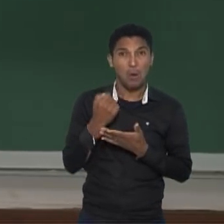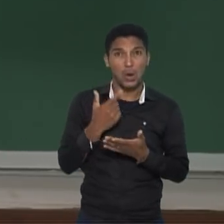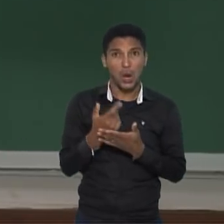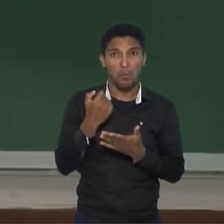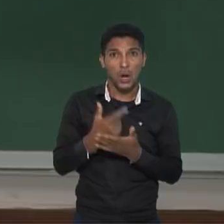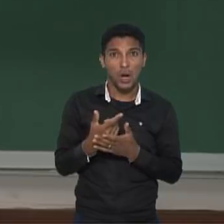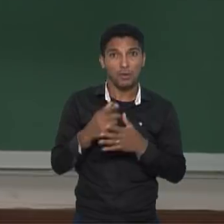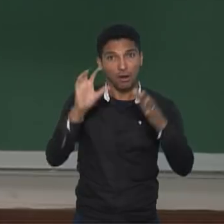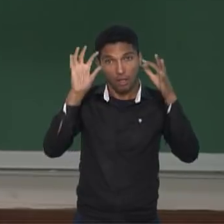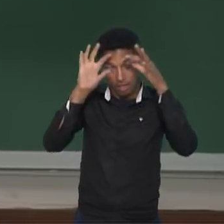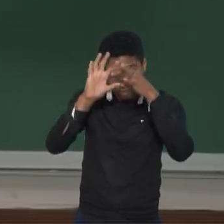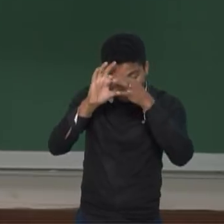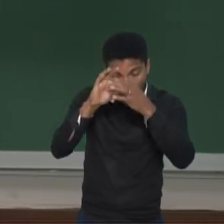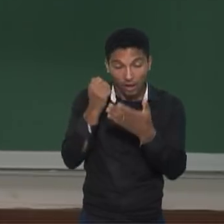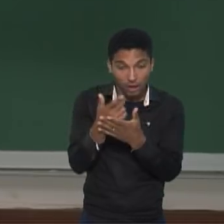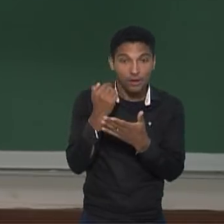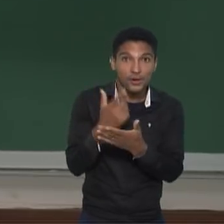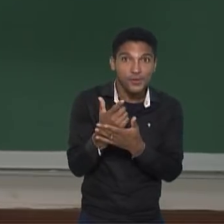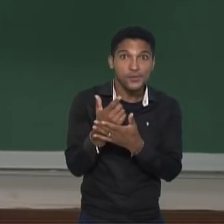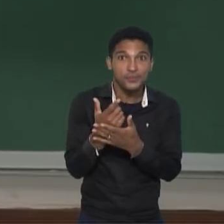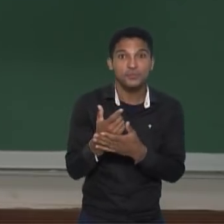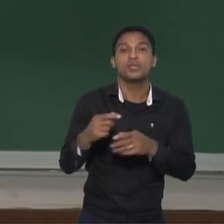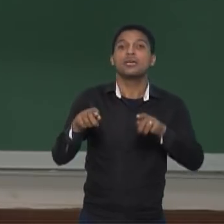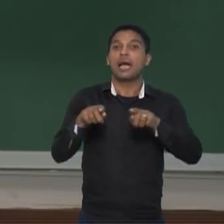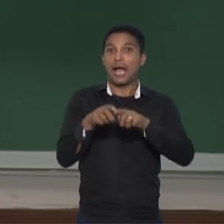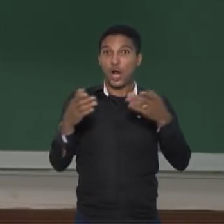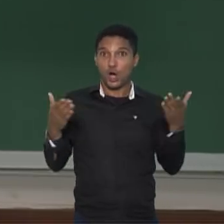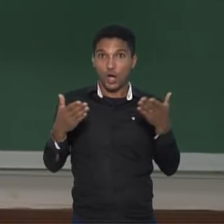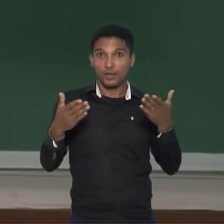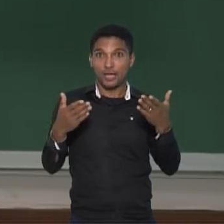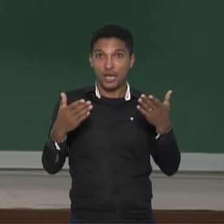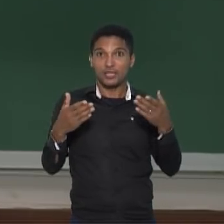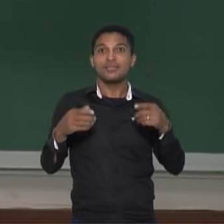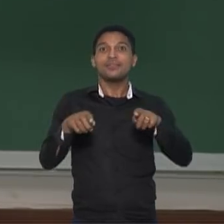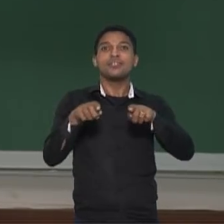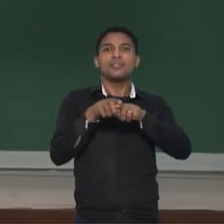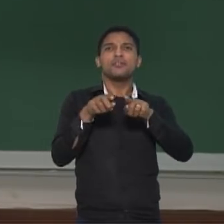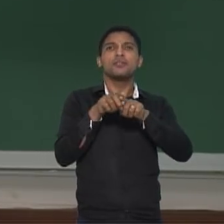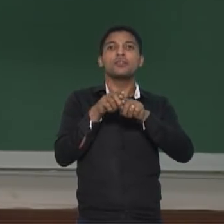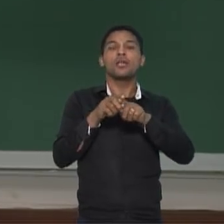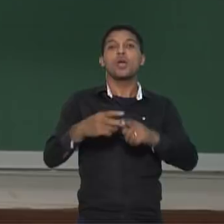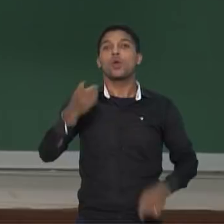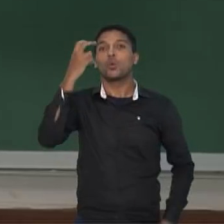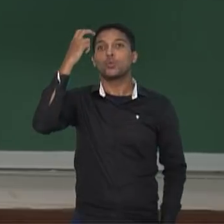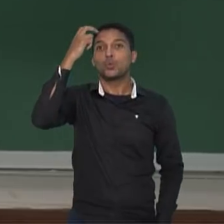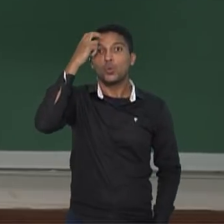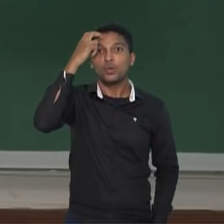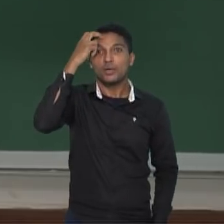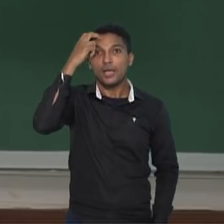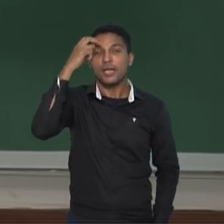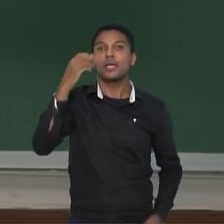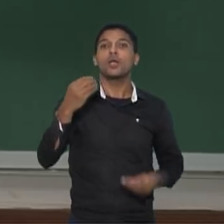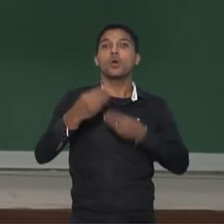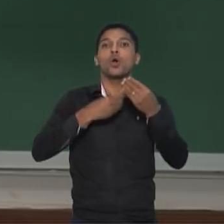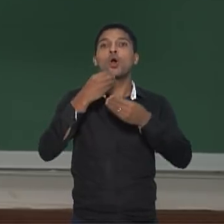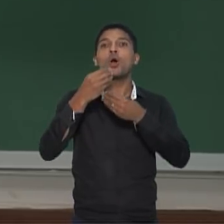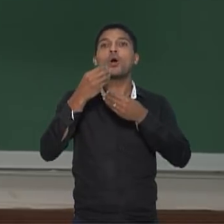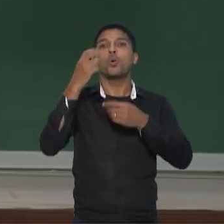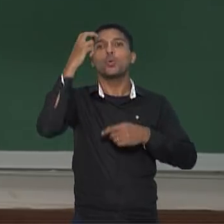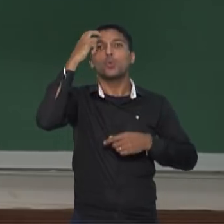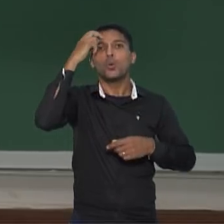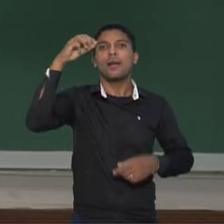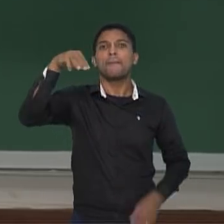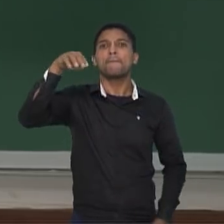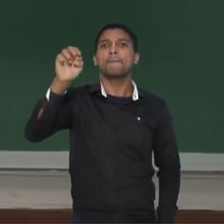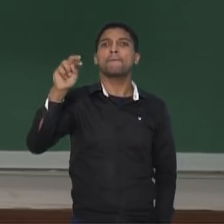como mercadoria, fechando ali então, toda essa questão de como a arte se transforma uma